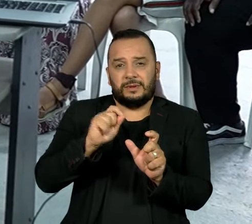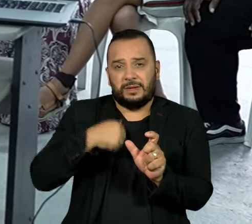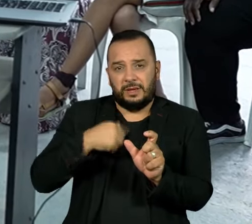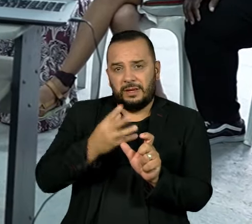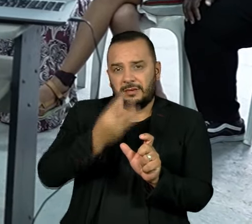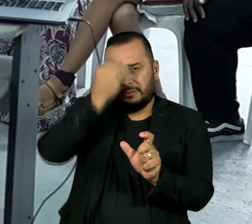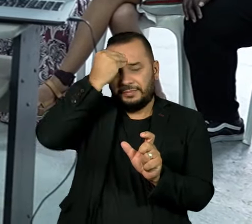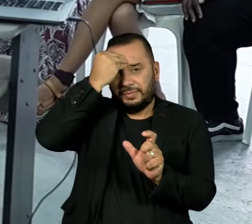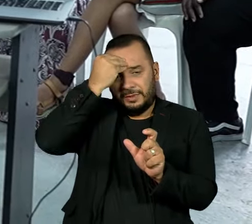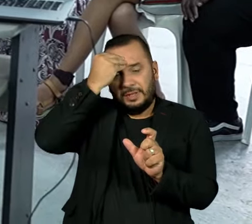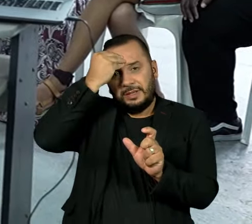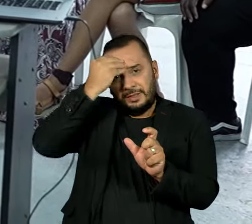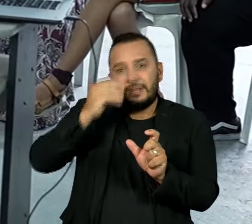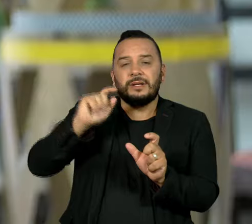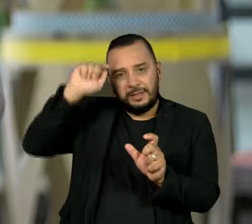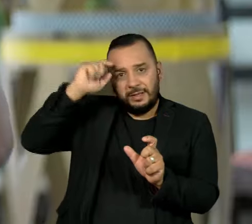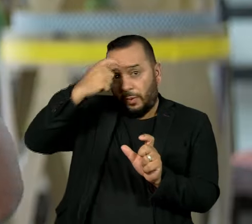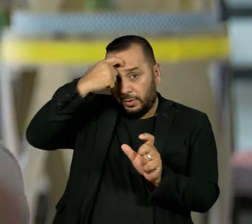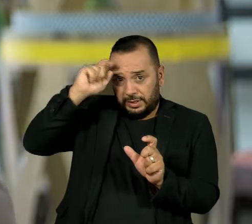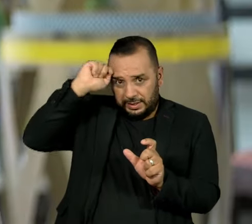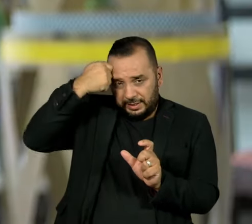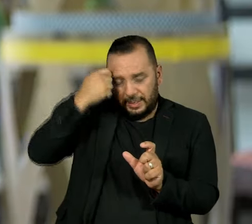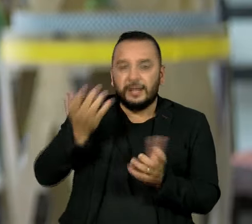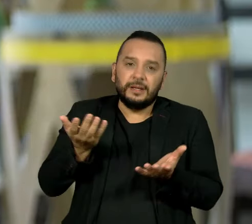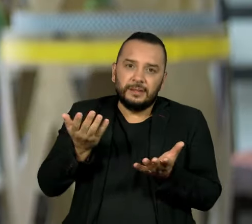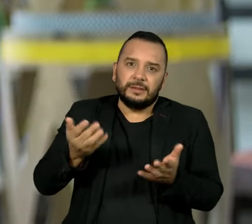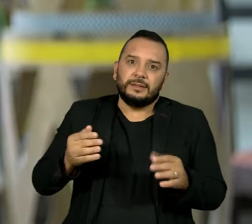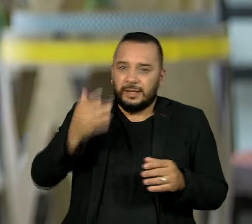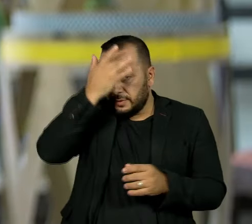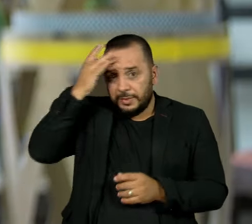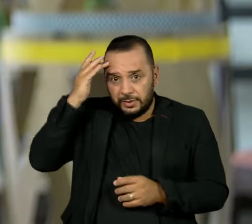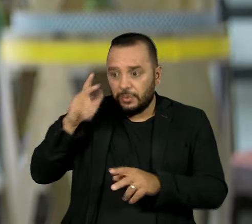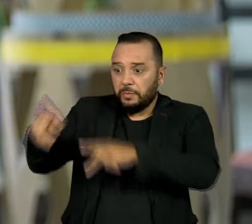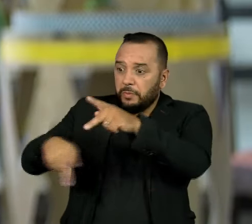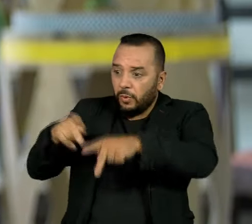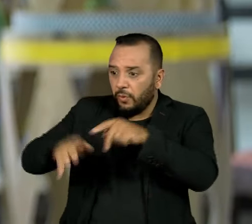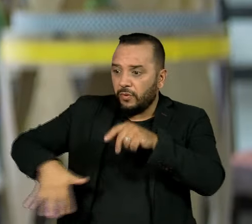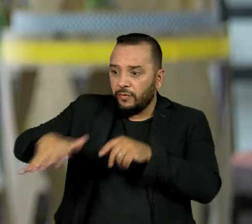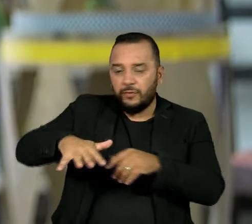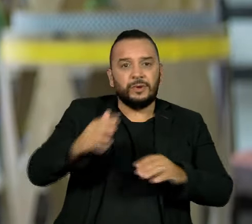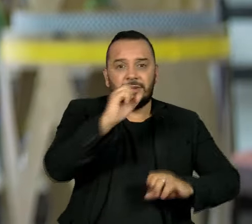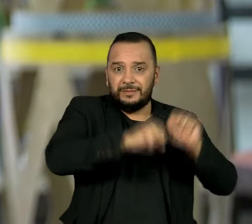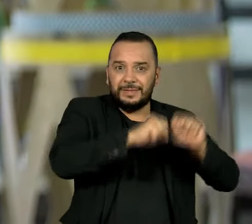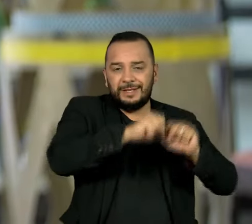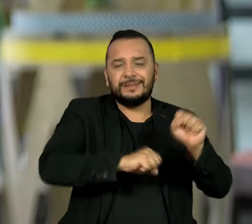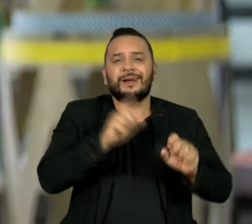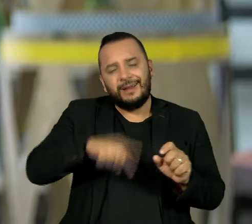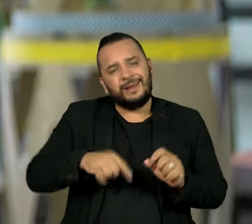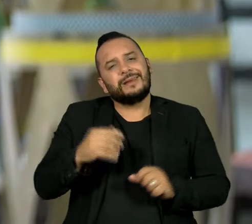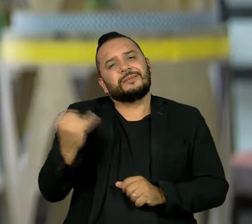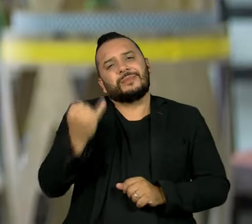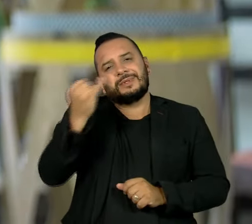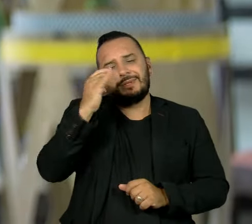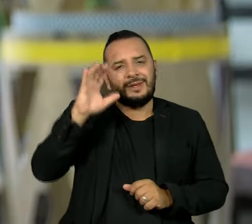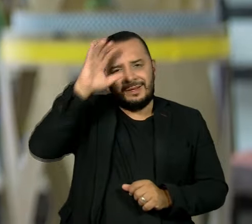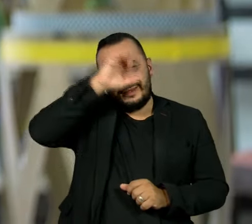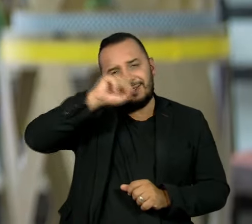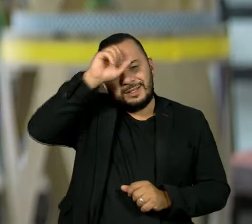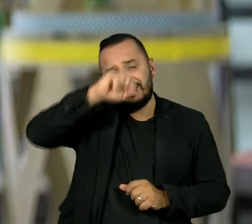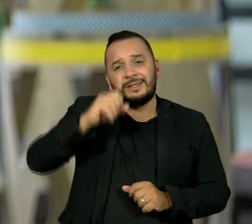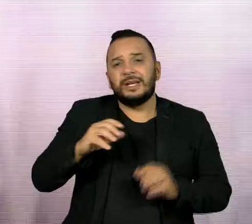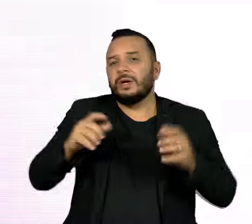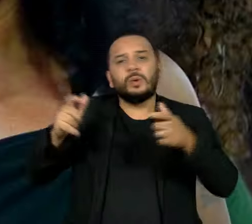com as pessoas que estão no cotidiano, é exatamente entender que o letramento racial precisa ser feito em todos